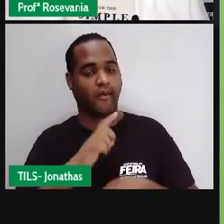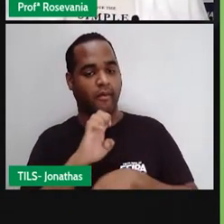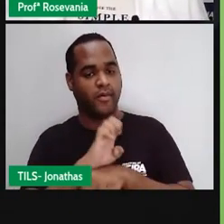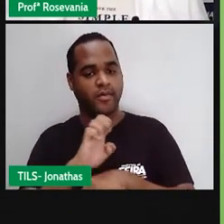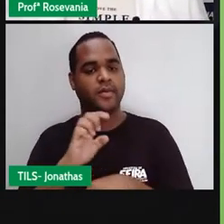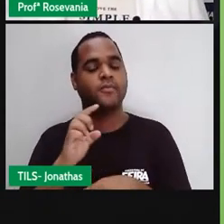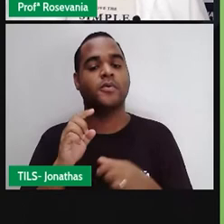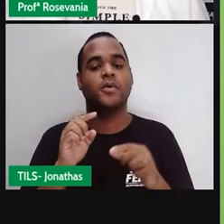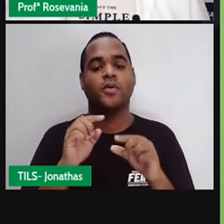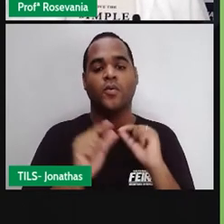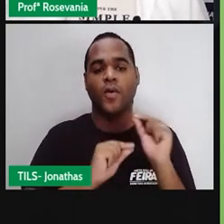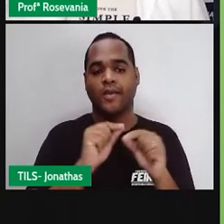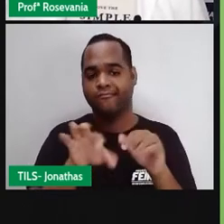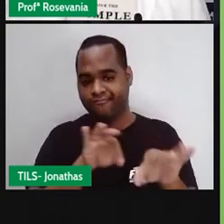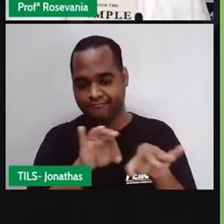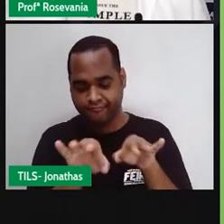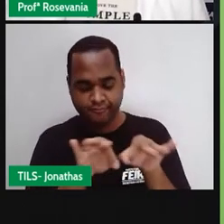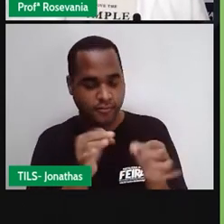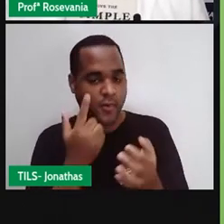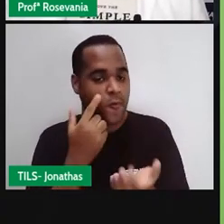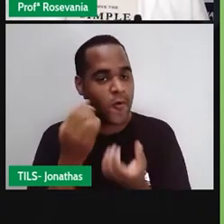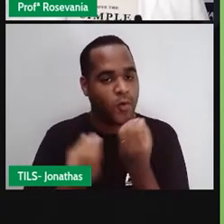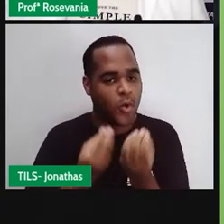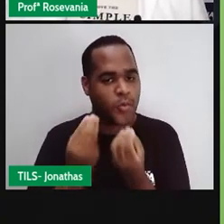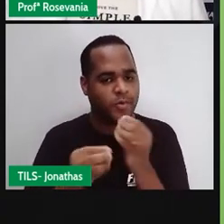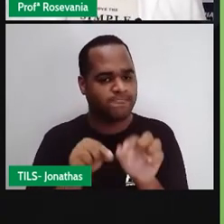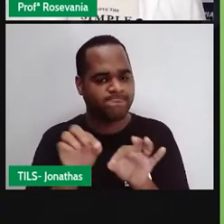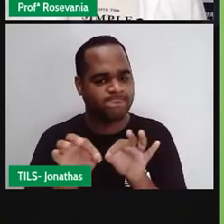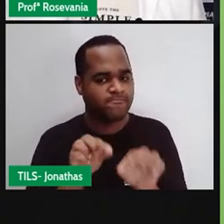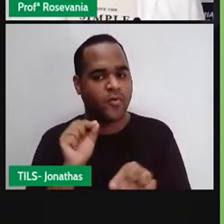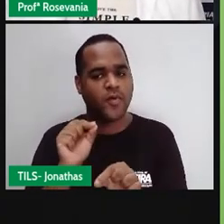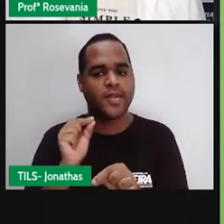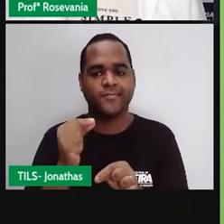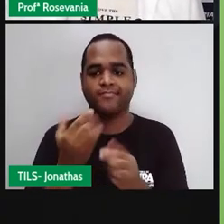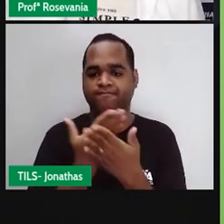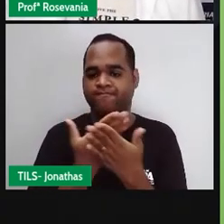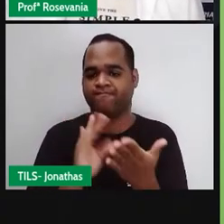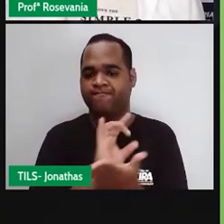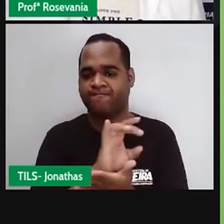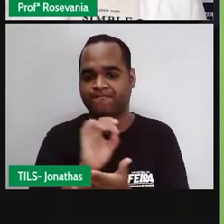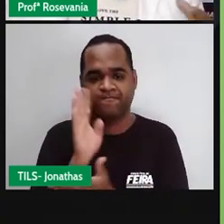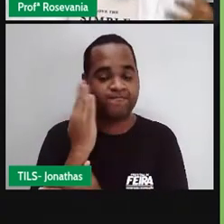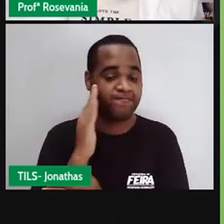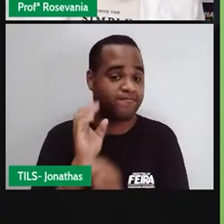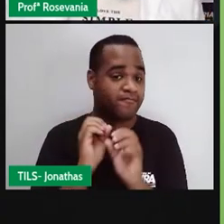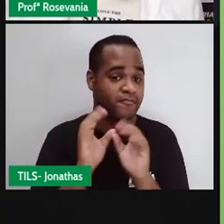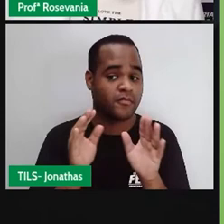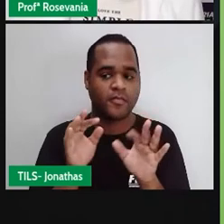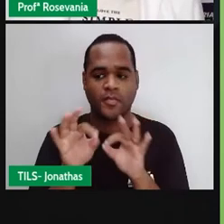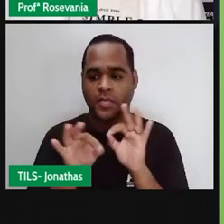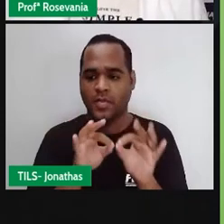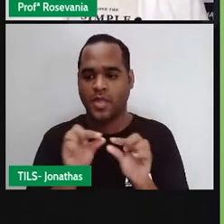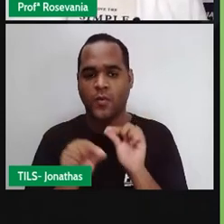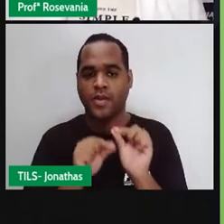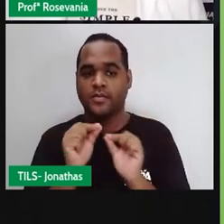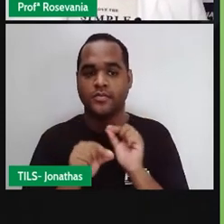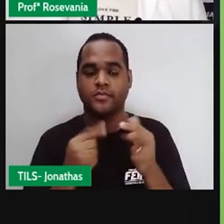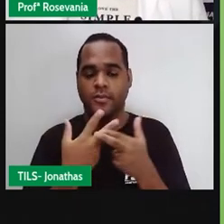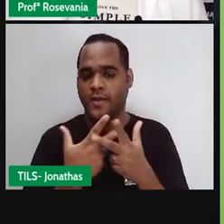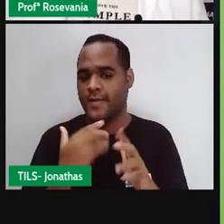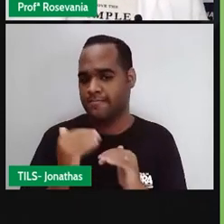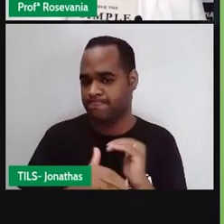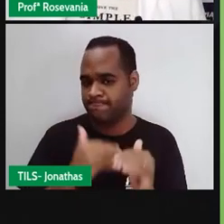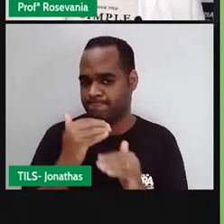para se resolver referente a isso aí. Mas só para você entender que elas estão aí, né, desde o início do nosso processo mesmo, que a gente considera como processo